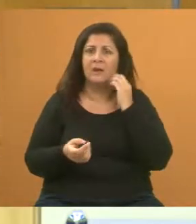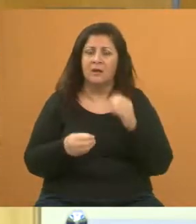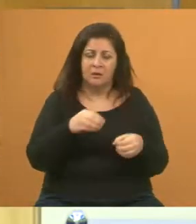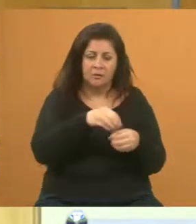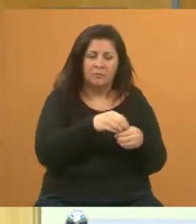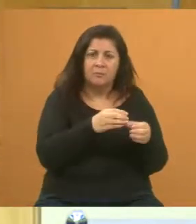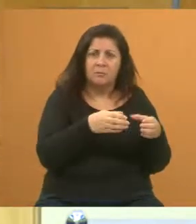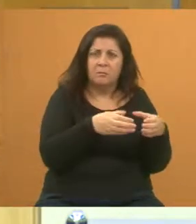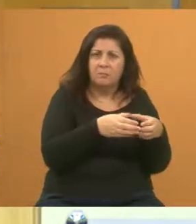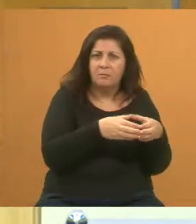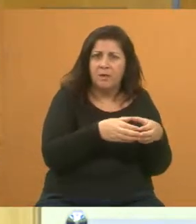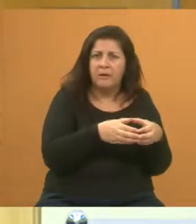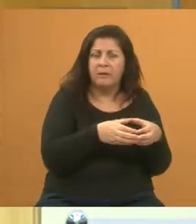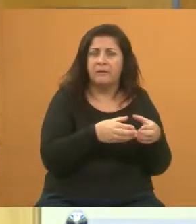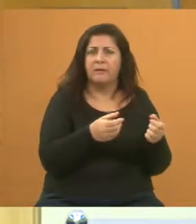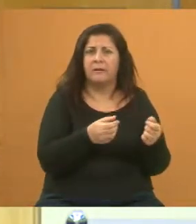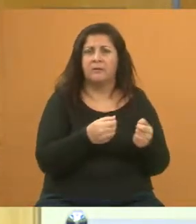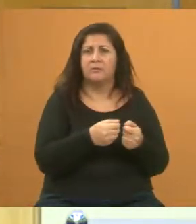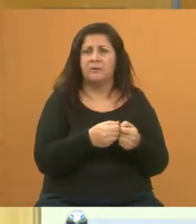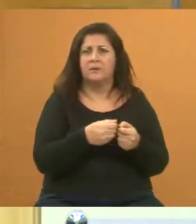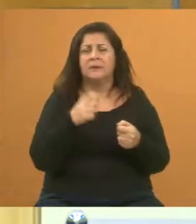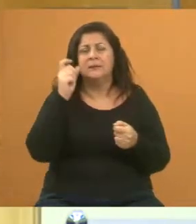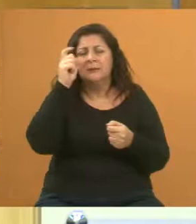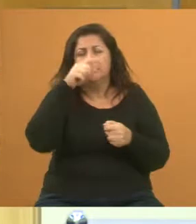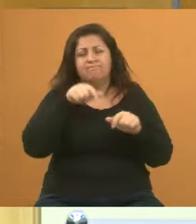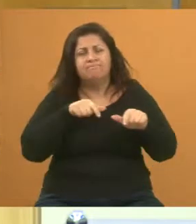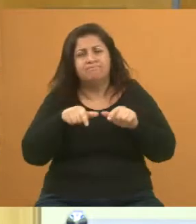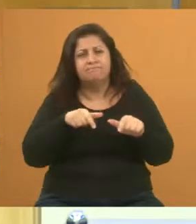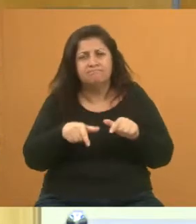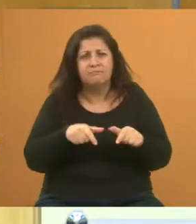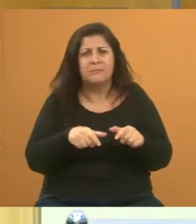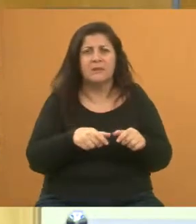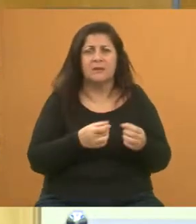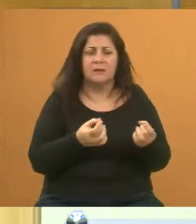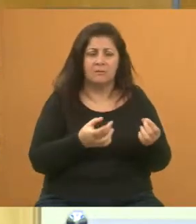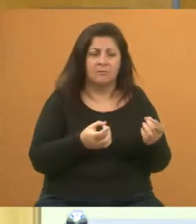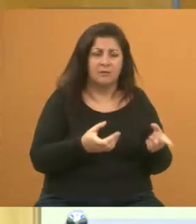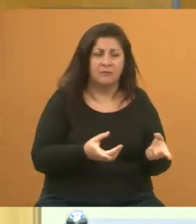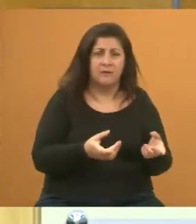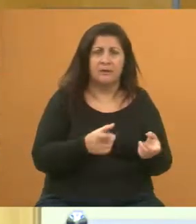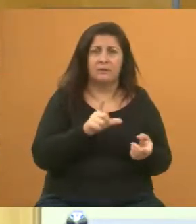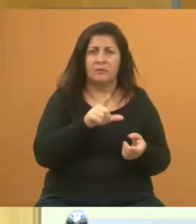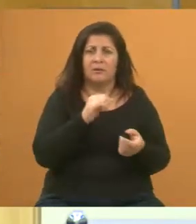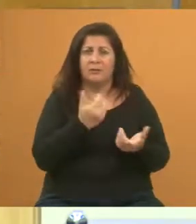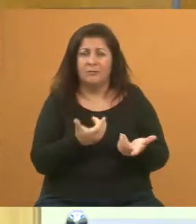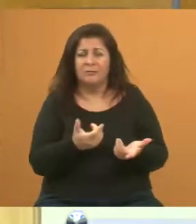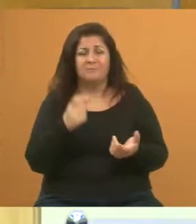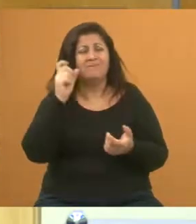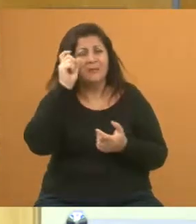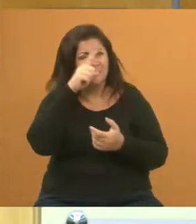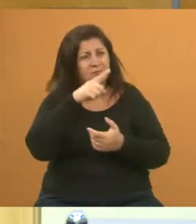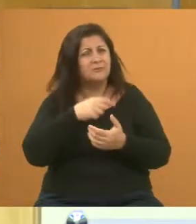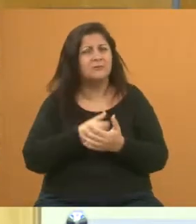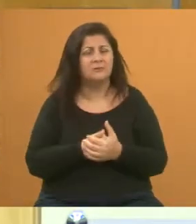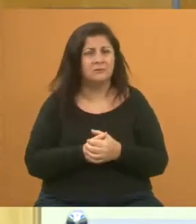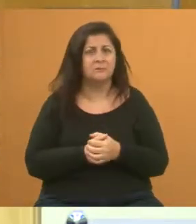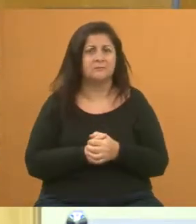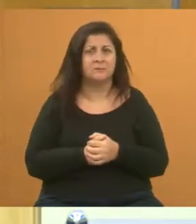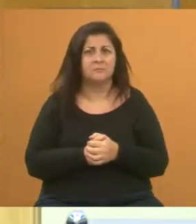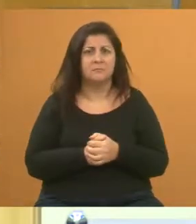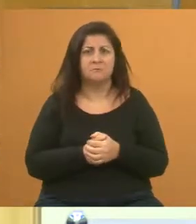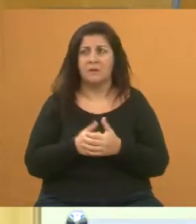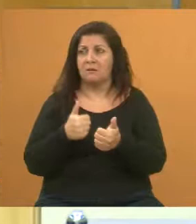bairros. Comerciante lá que custou montar uma mercearia, que está sobrevivendo no meio do comércio, junto